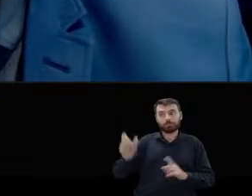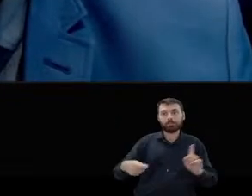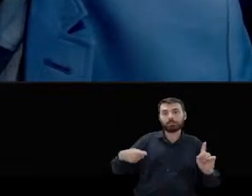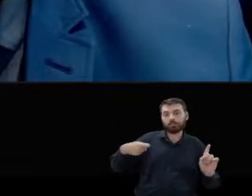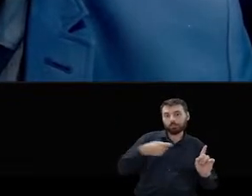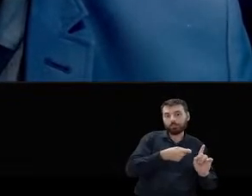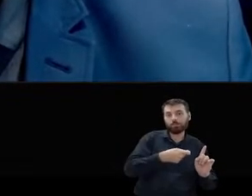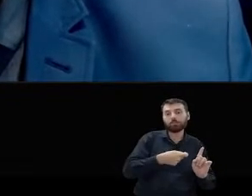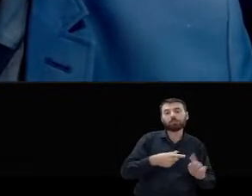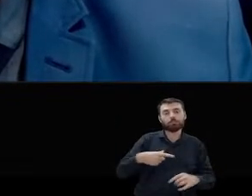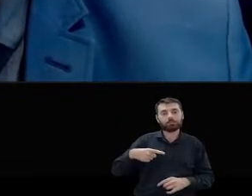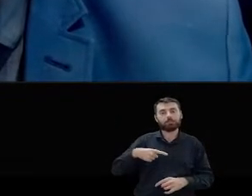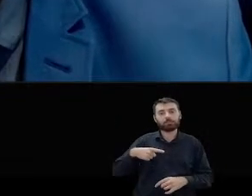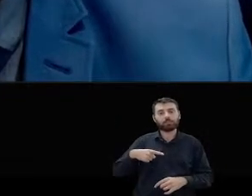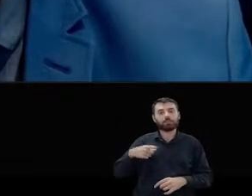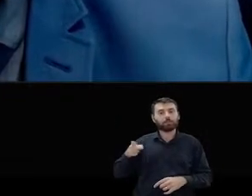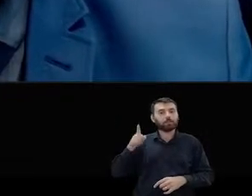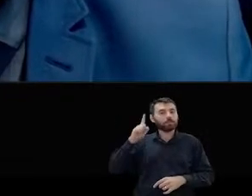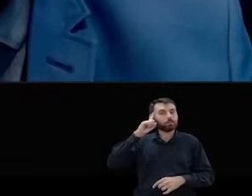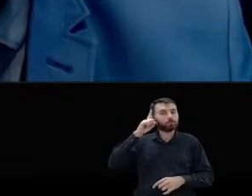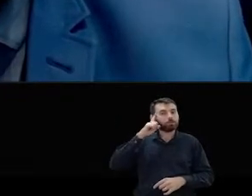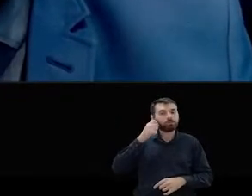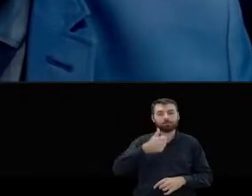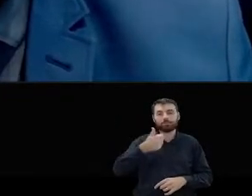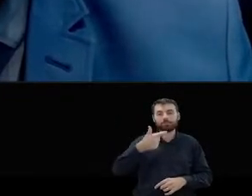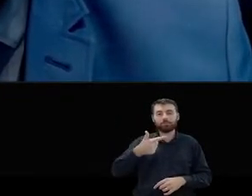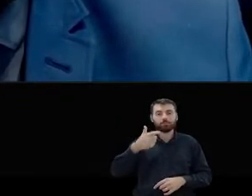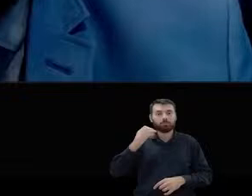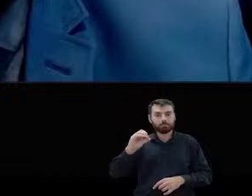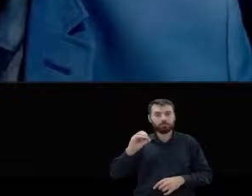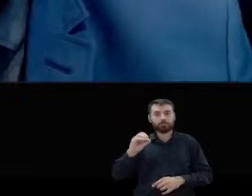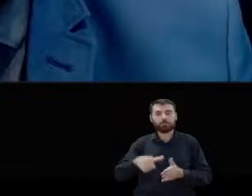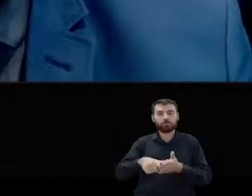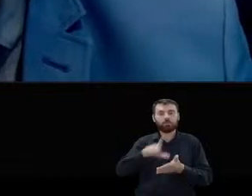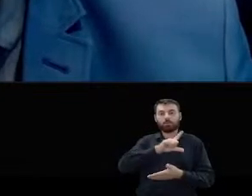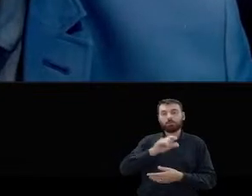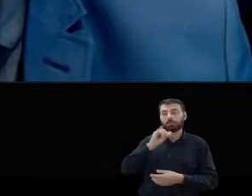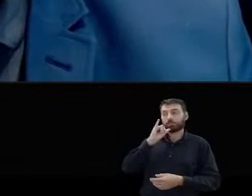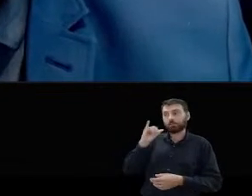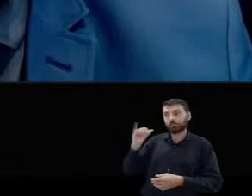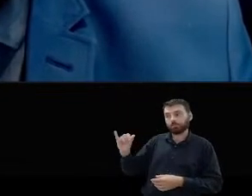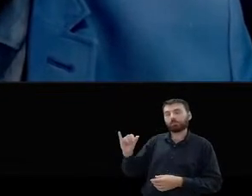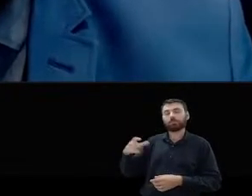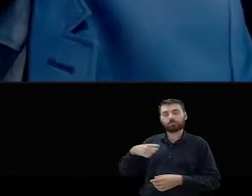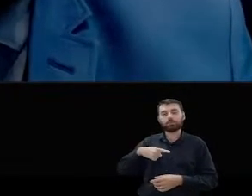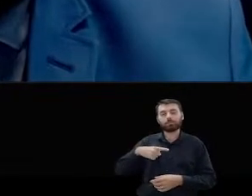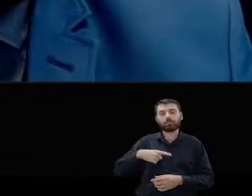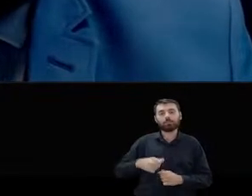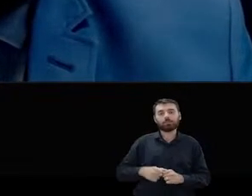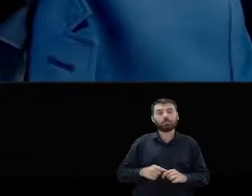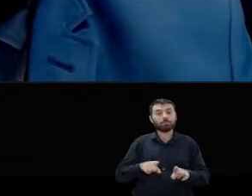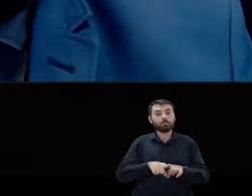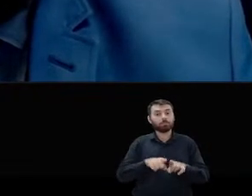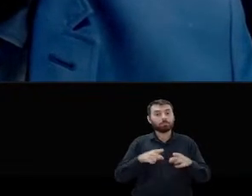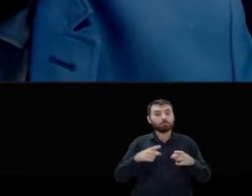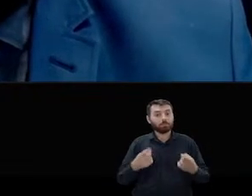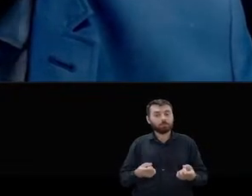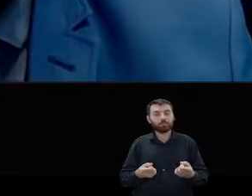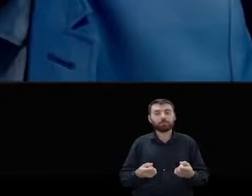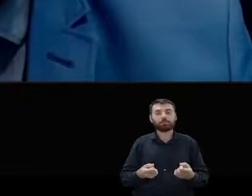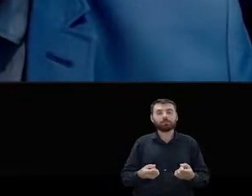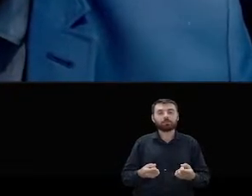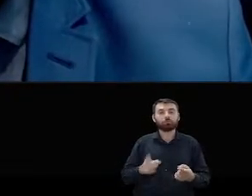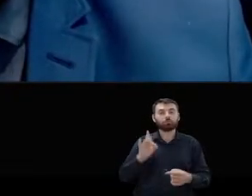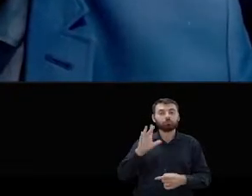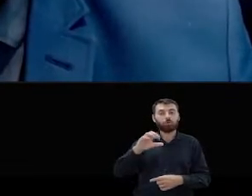fato usufruiu de 120 dias de aviso prévio, inclusive consta lá do TST dele, 120 dias. Entretanto, foi apurado tão somente